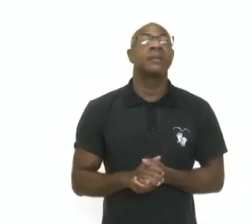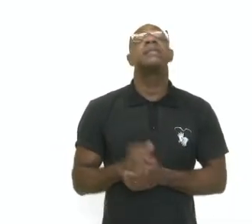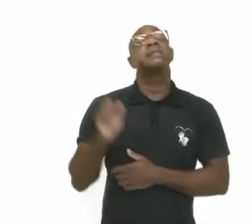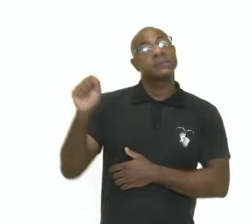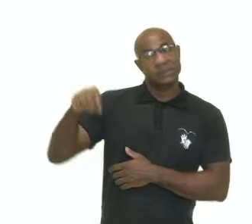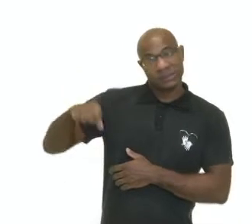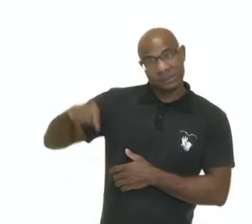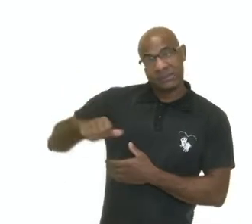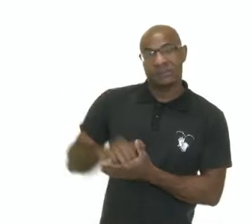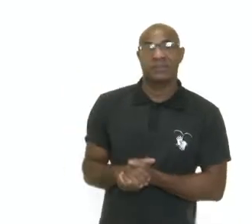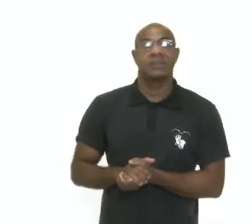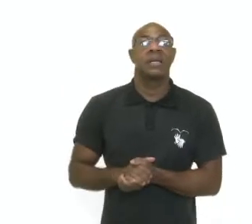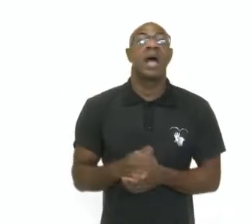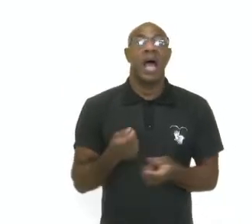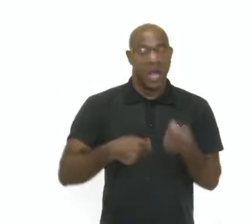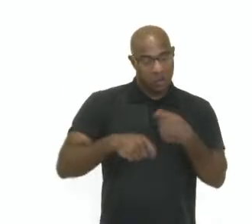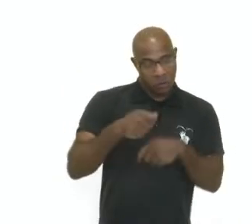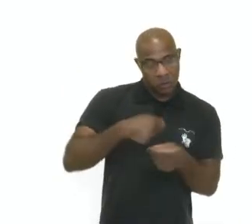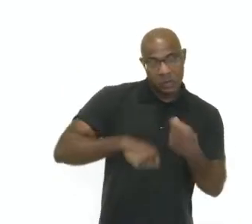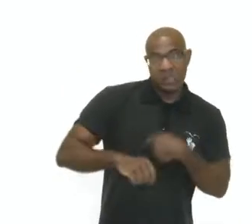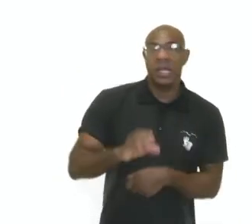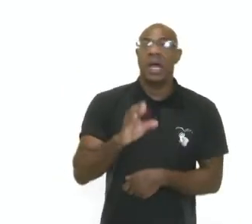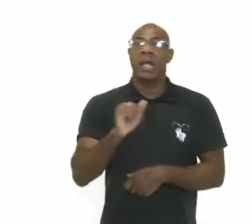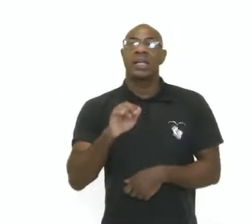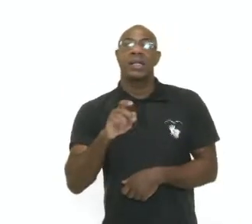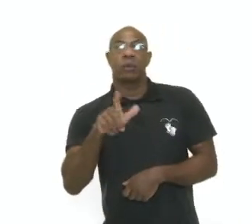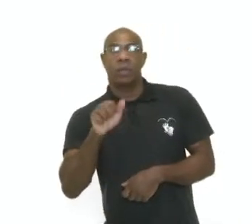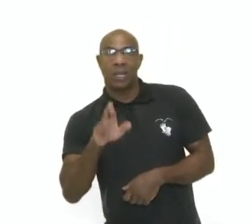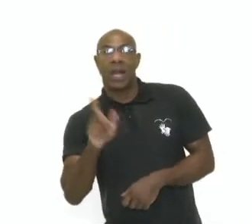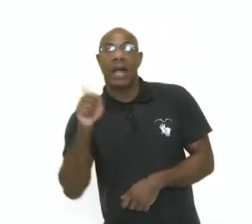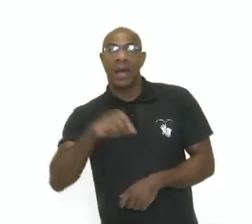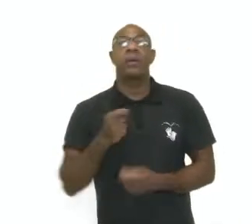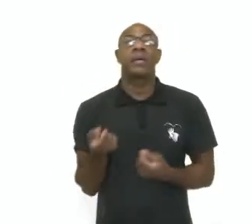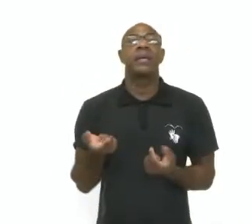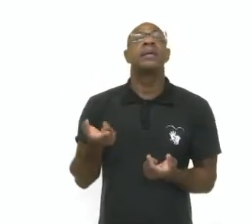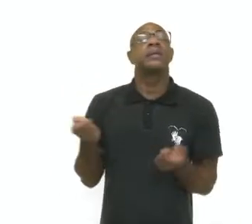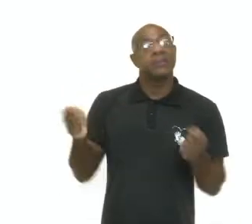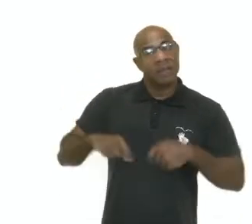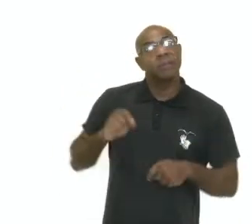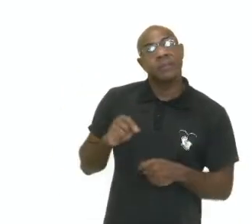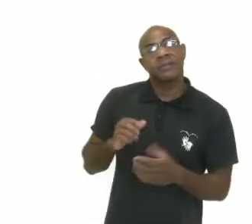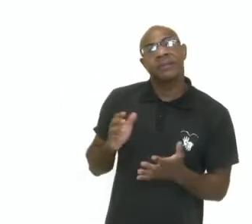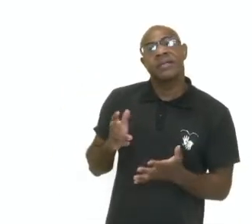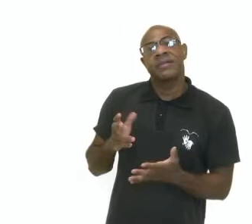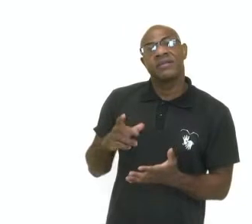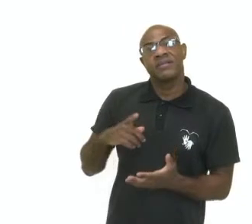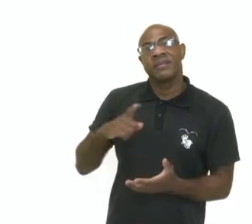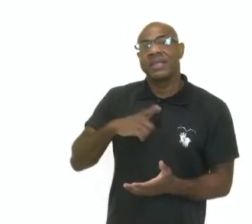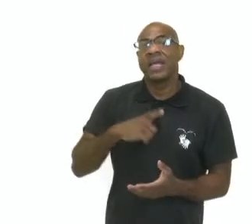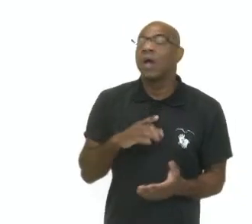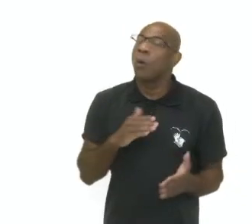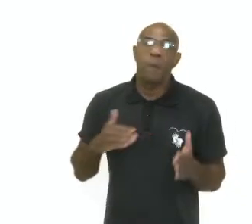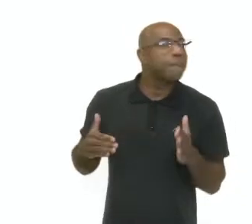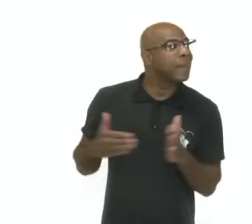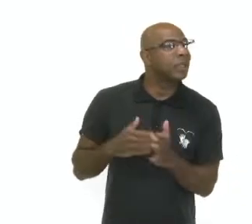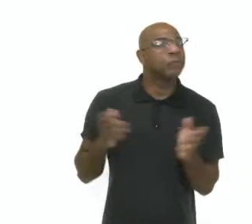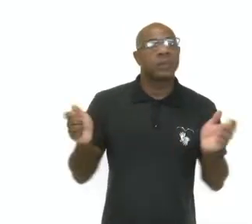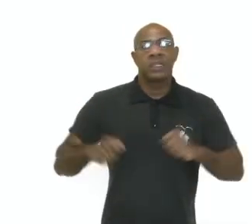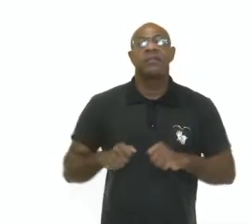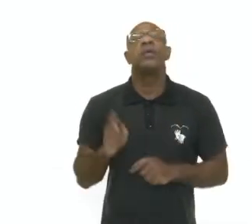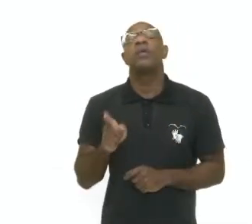Sim, a chamada economia circular trata de manter o máximo possível os recursos em uso no